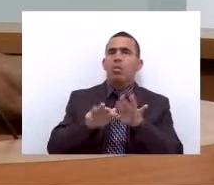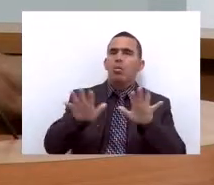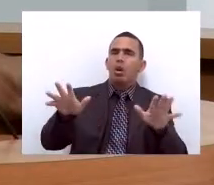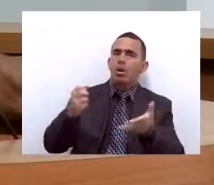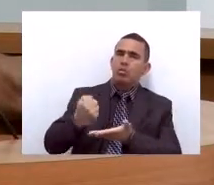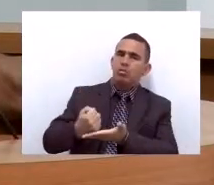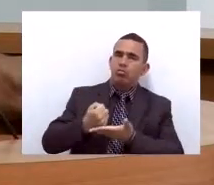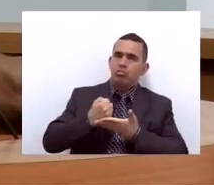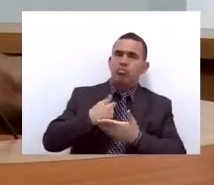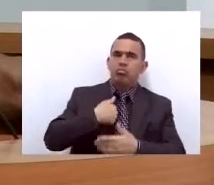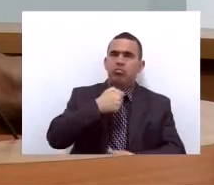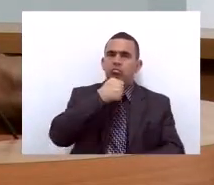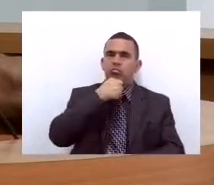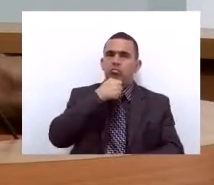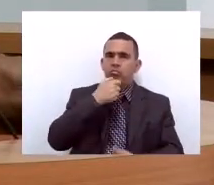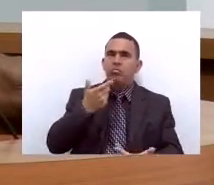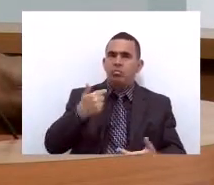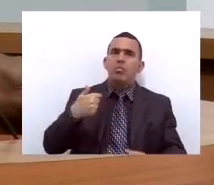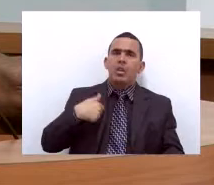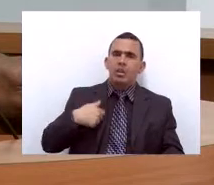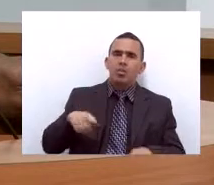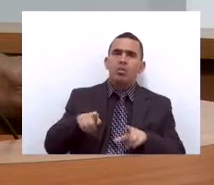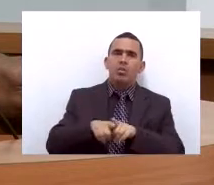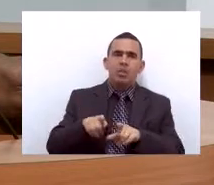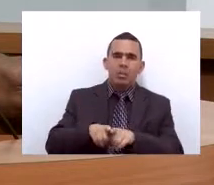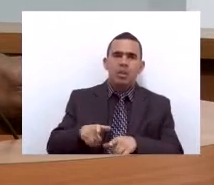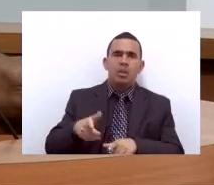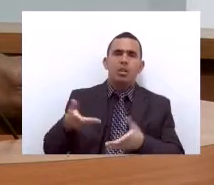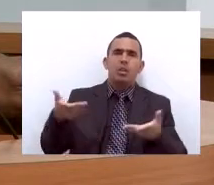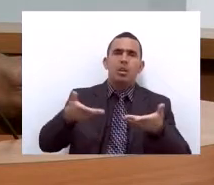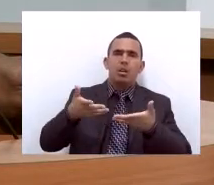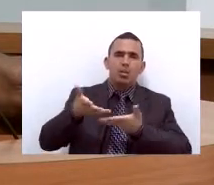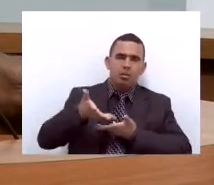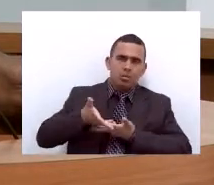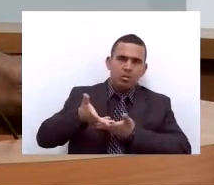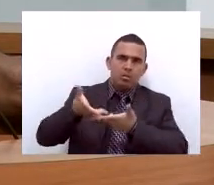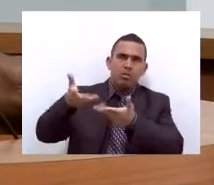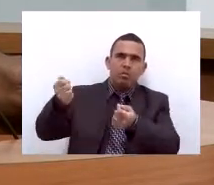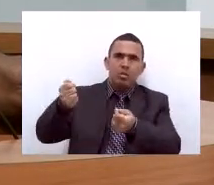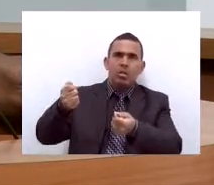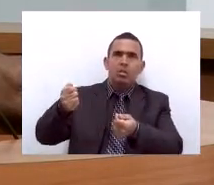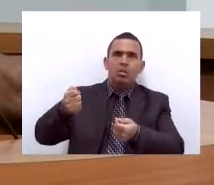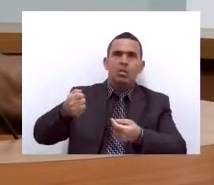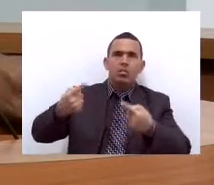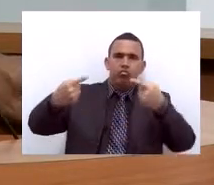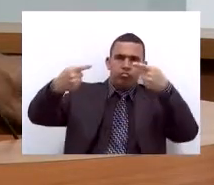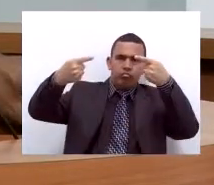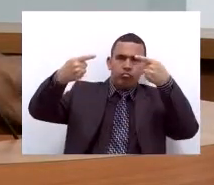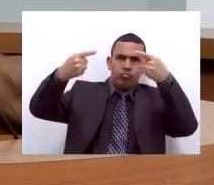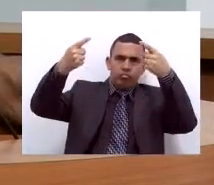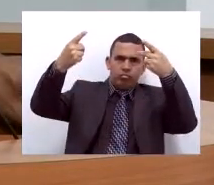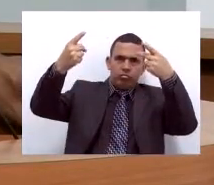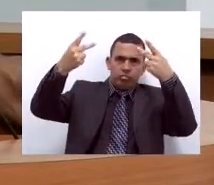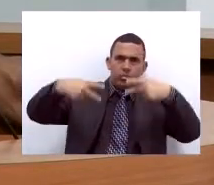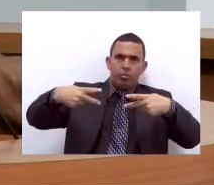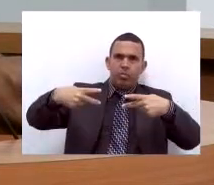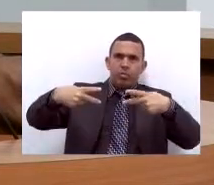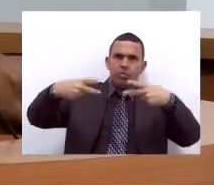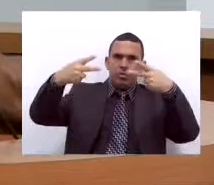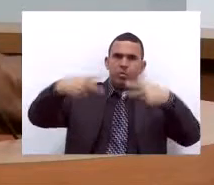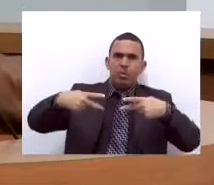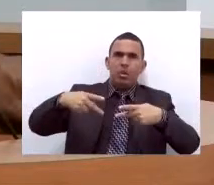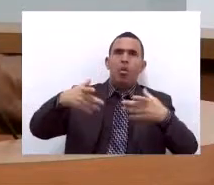Nessa jornada, eu também fui convocado agora para as semifinais, que será na Argentina, em